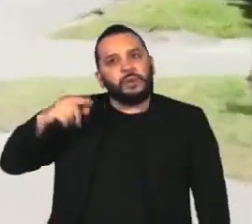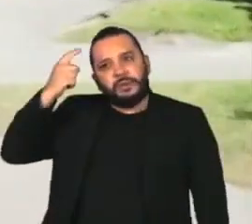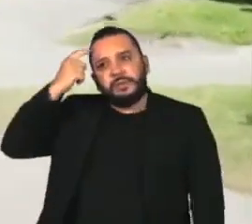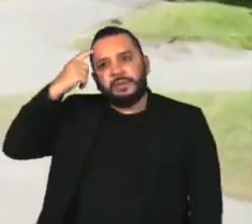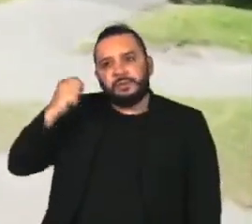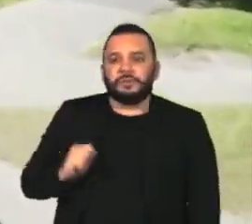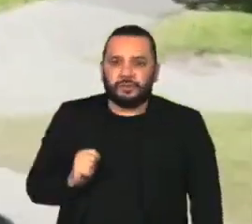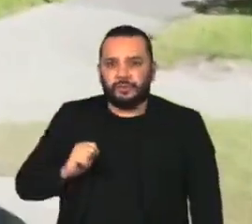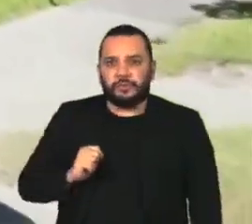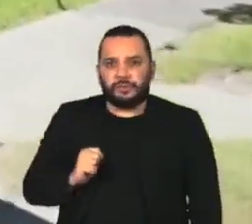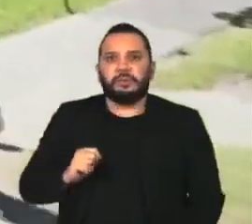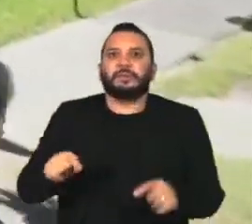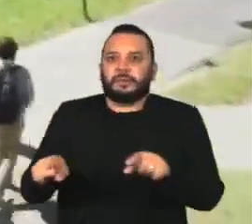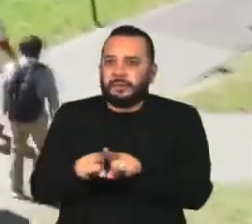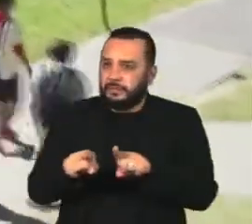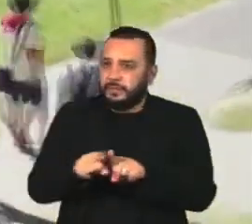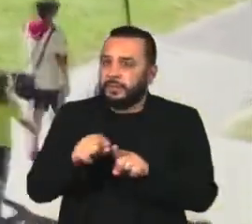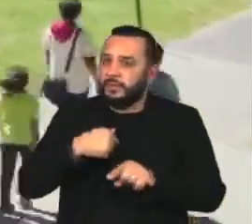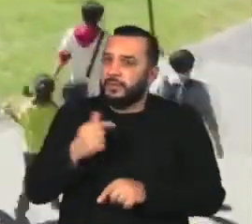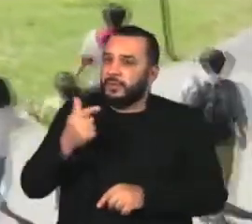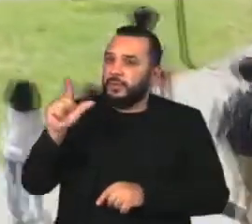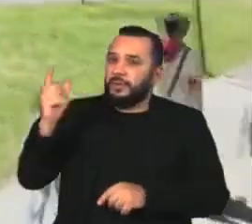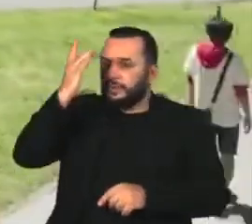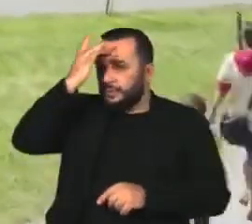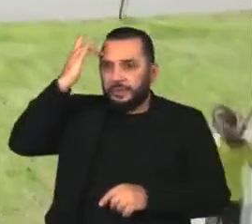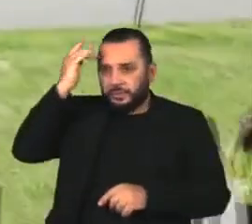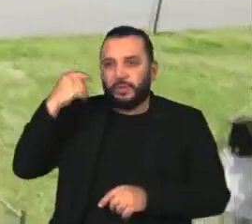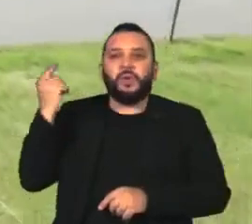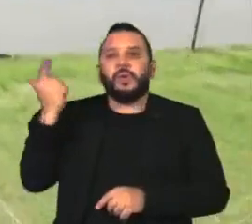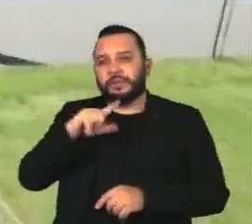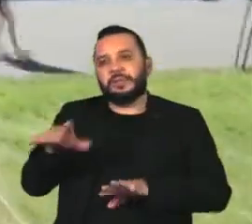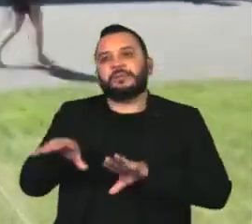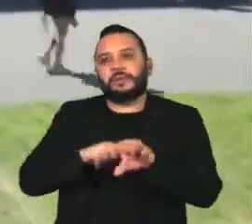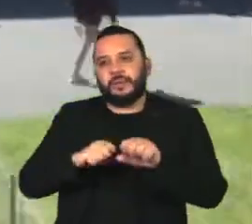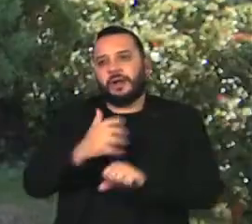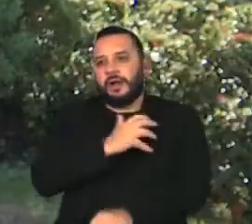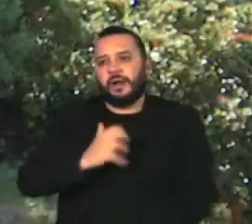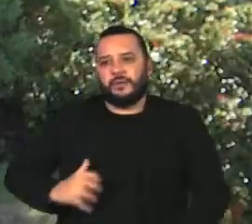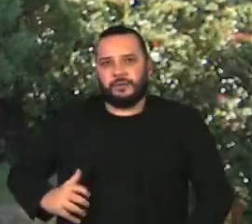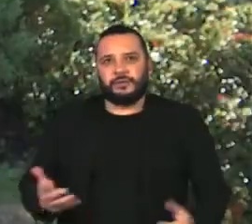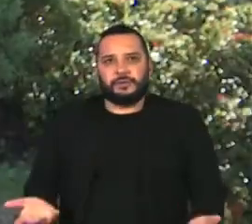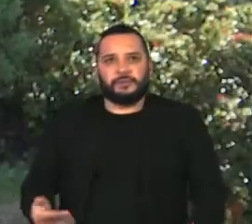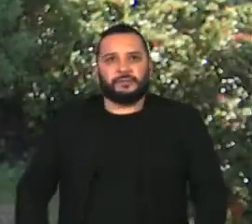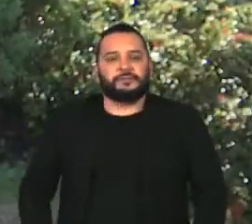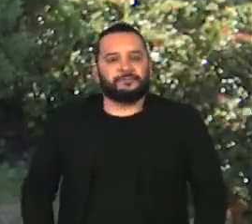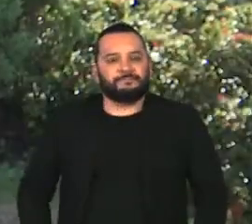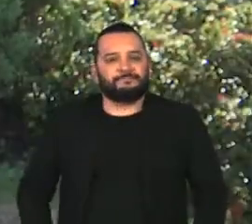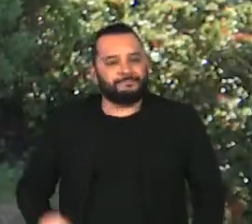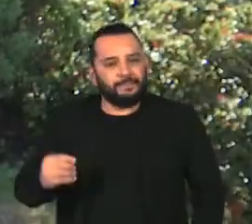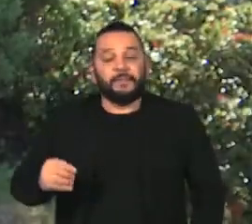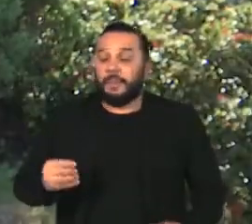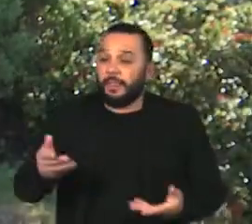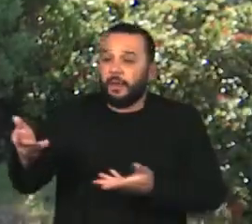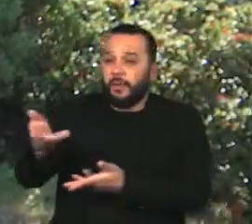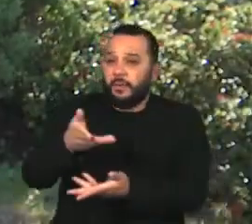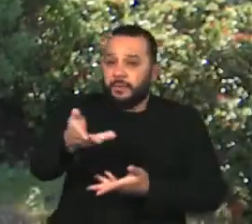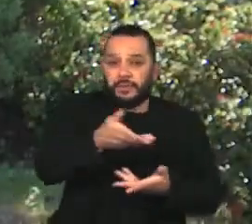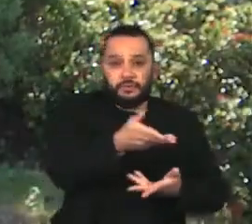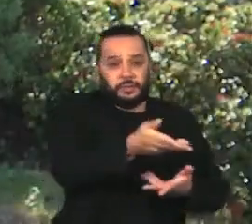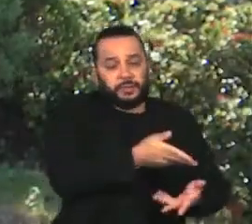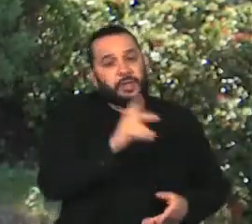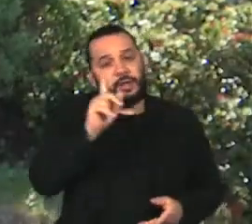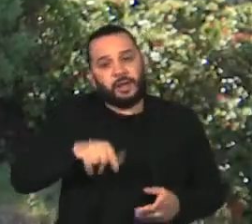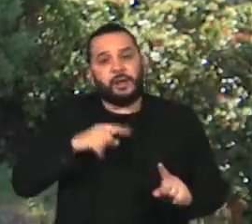sabe que um tempo outras pessoas também cheguem lá por causa disso. Compartilhar. Esse é o objetivo de